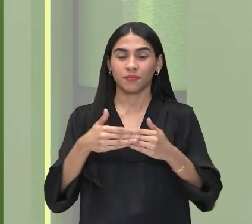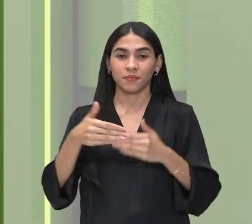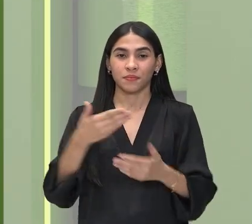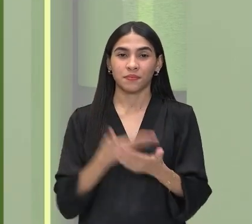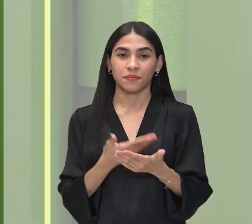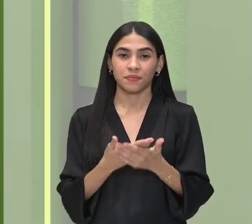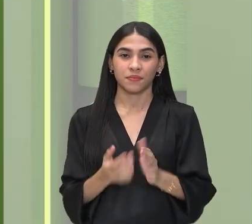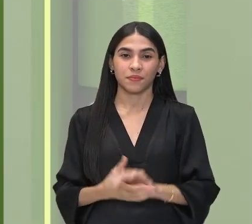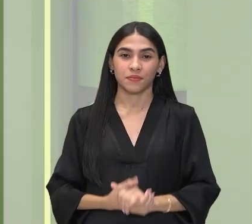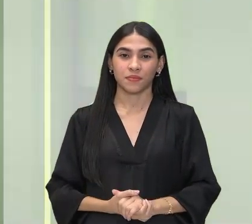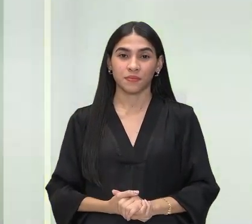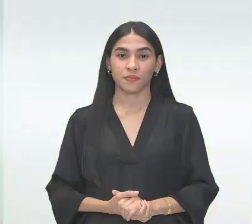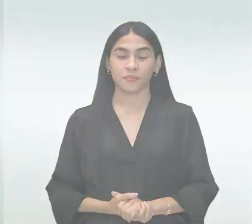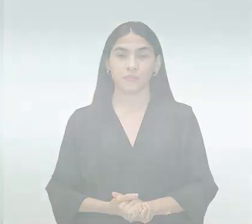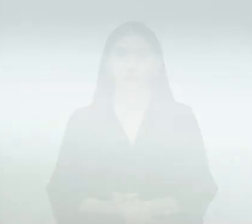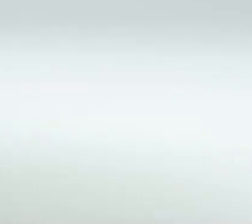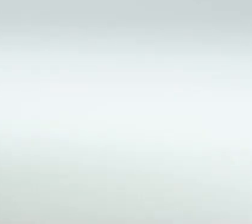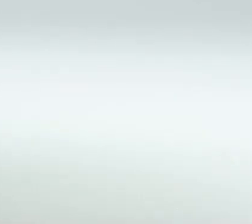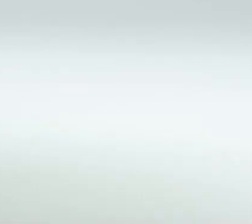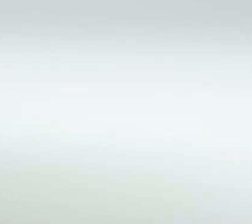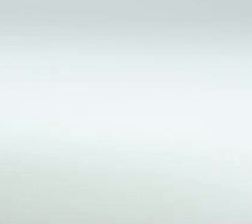começar?